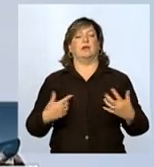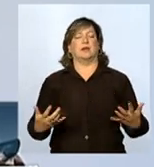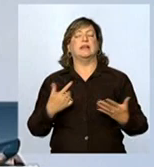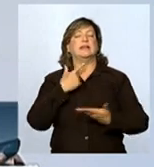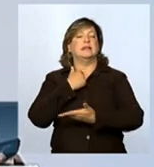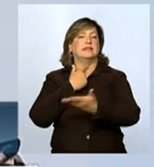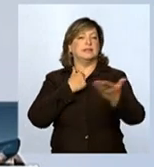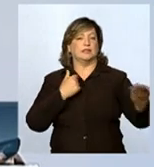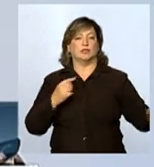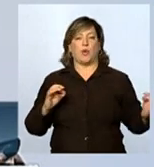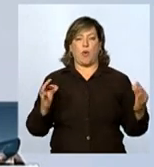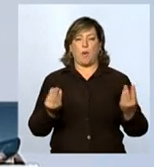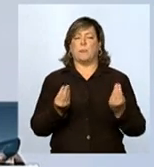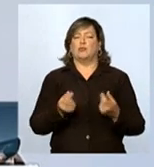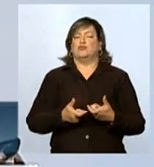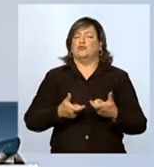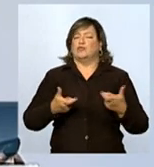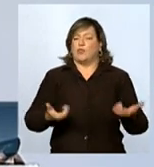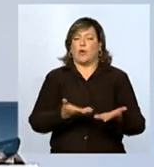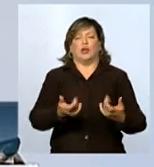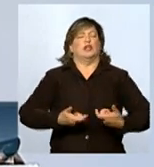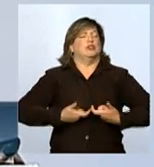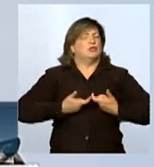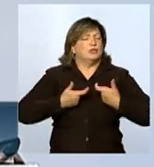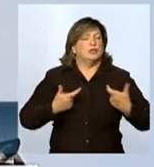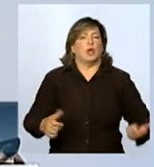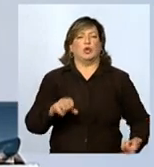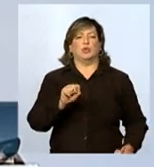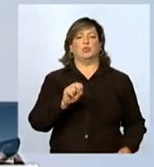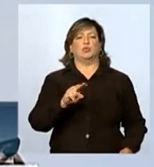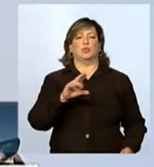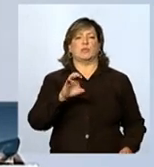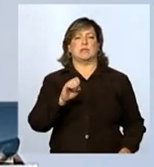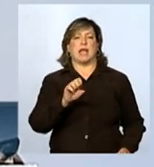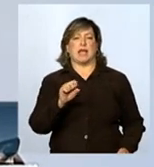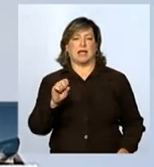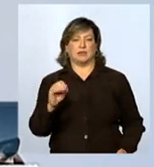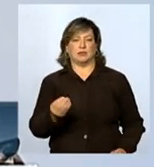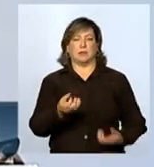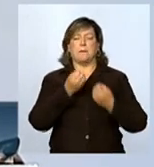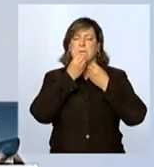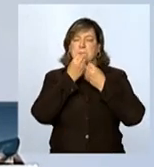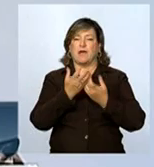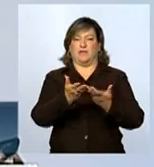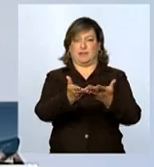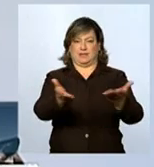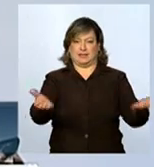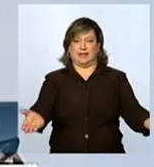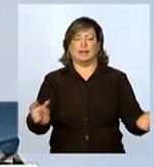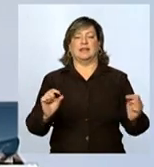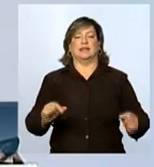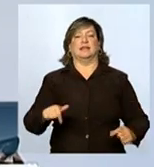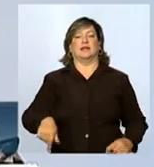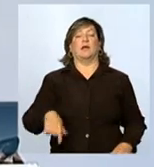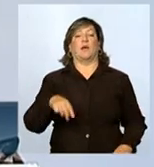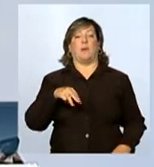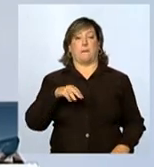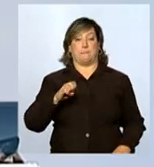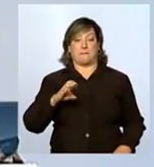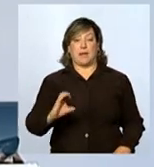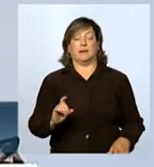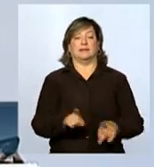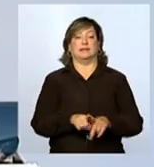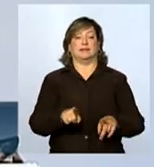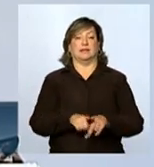desejar a todos muita sorte, muito sucesso e dizer que o governo federal e o Ministério da Educação vai trabalhar para dar cada vez